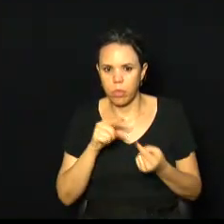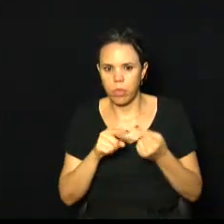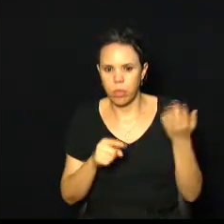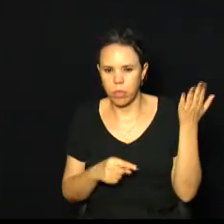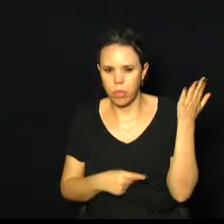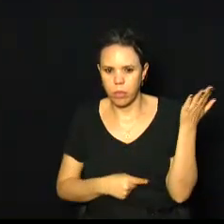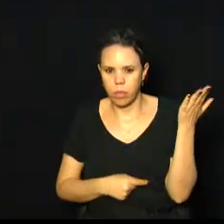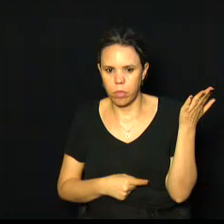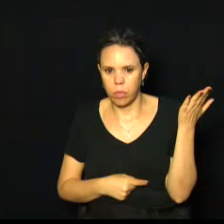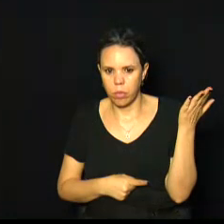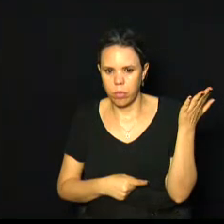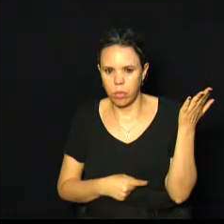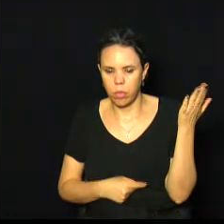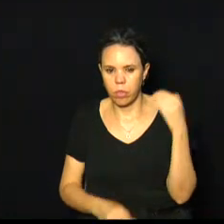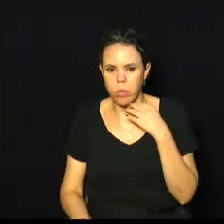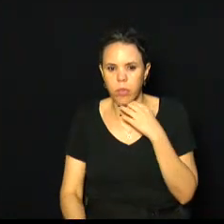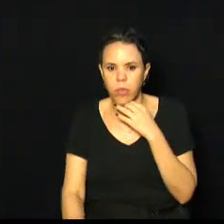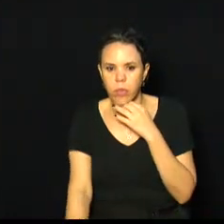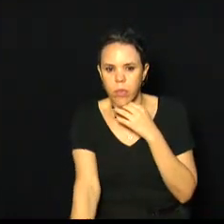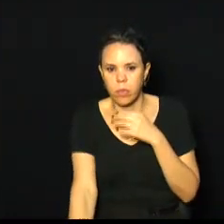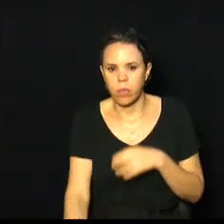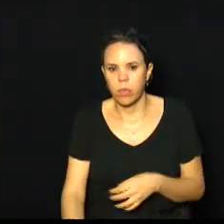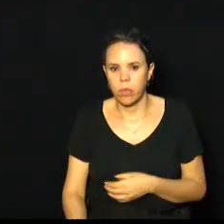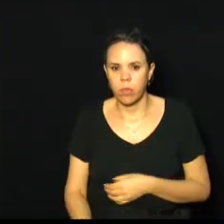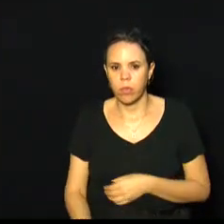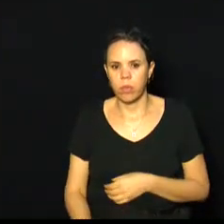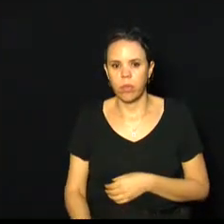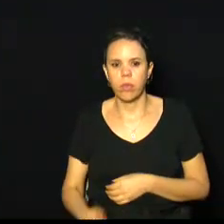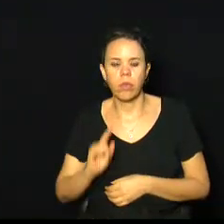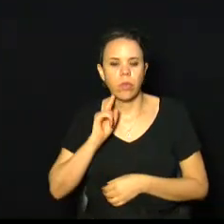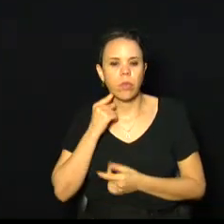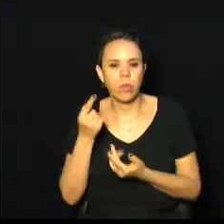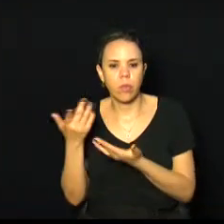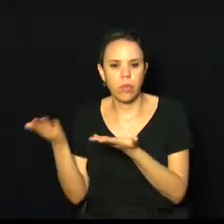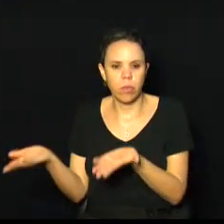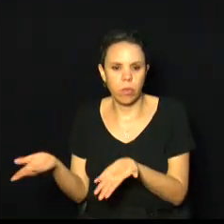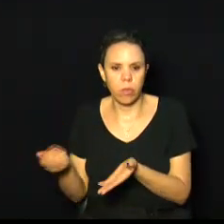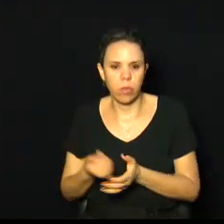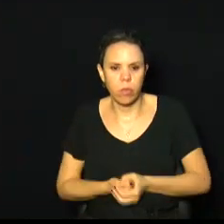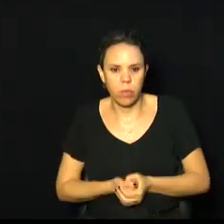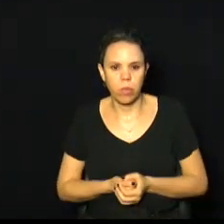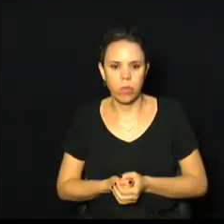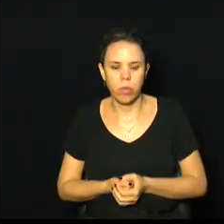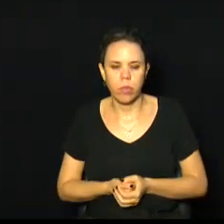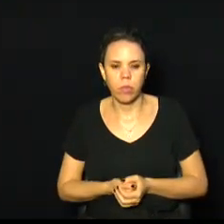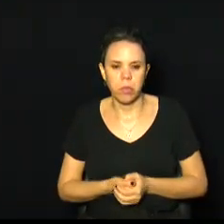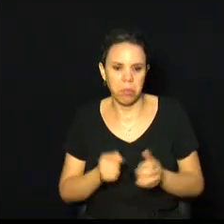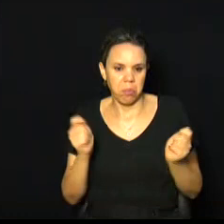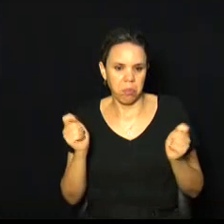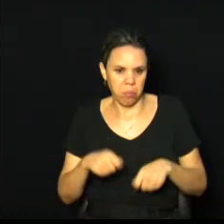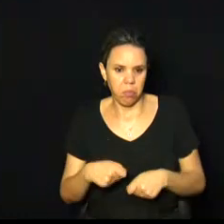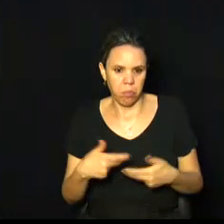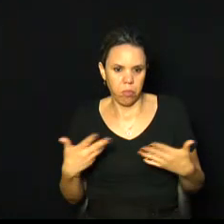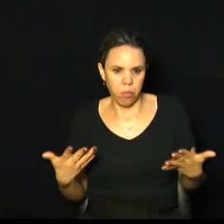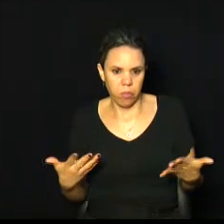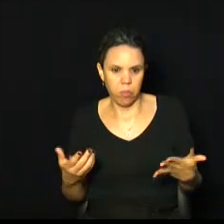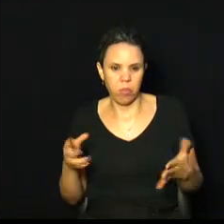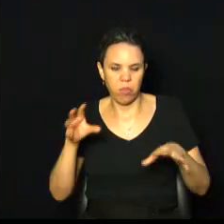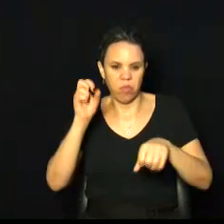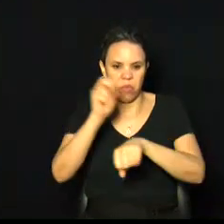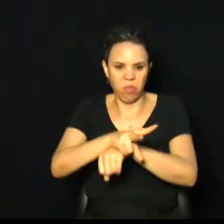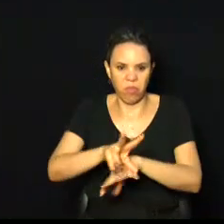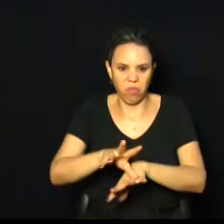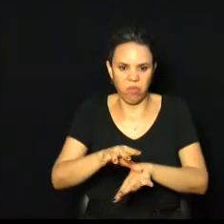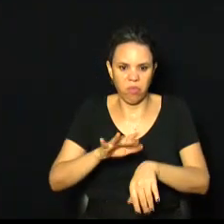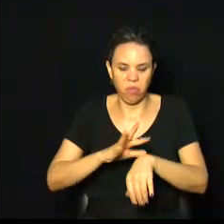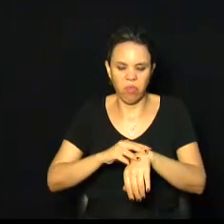questão desses aterros sanitários? Né? É que isso é um potencial de contaminação